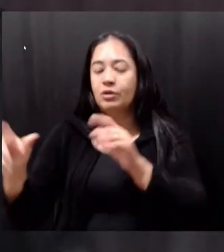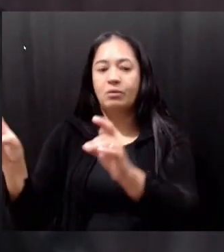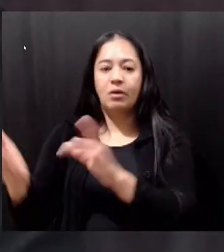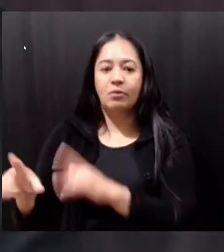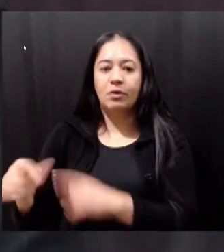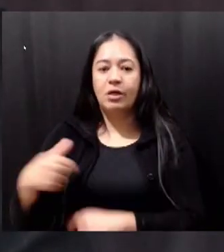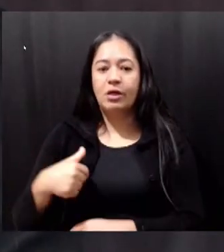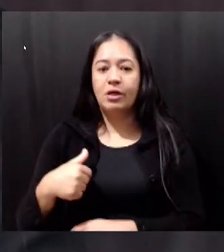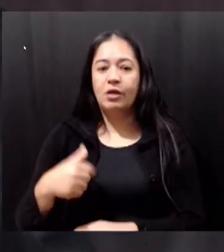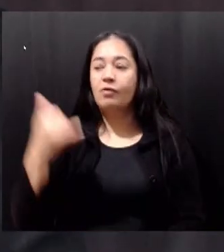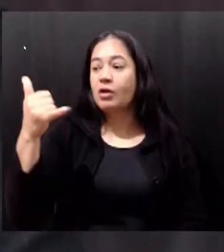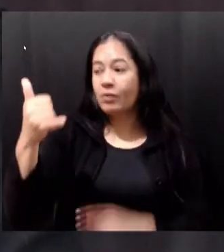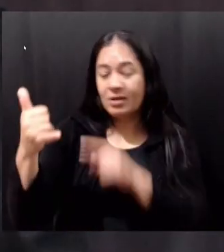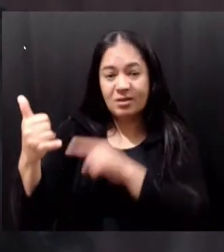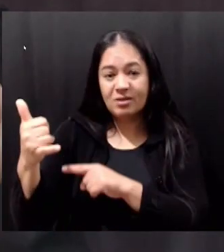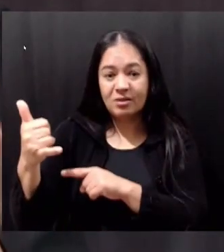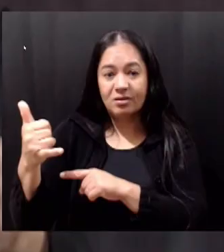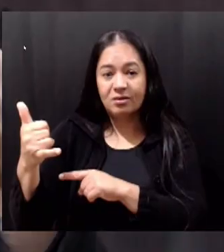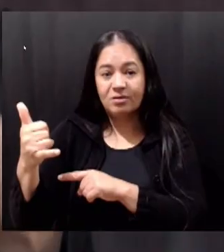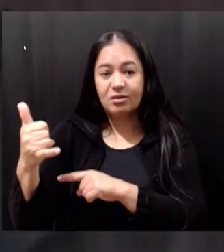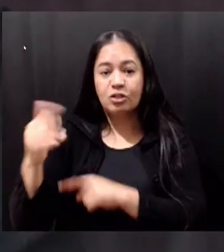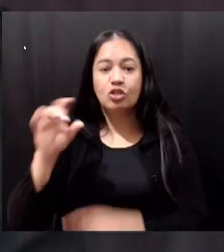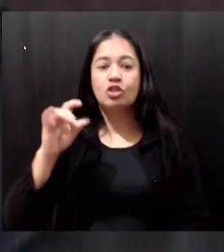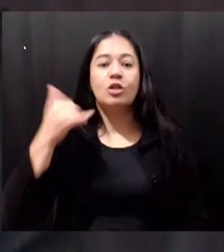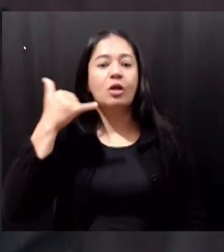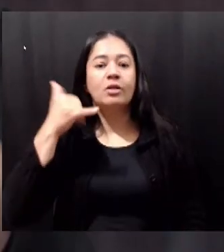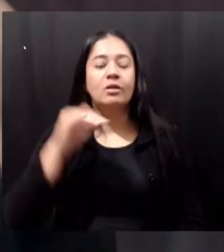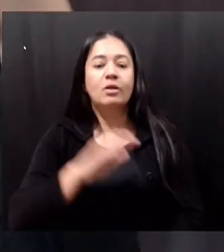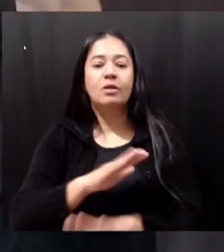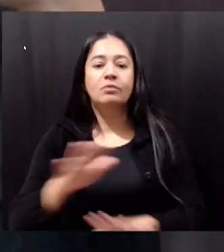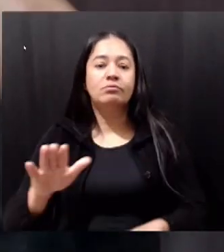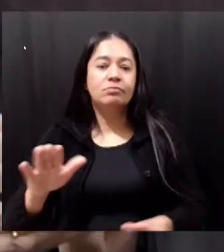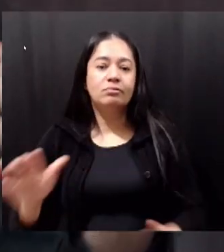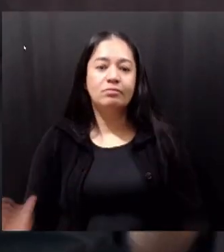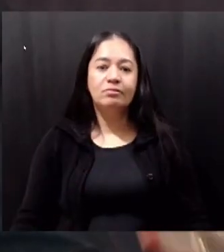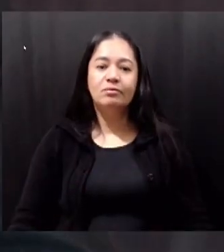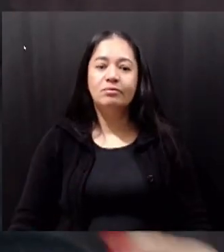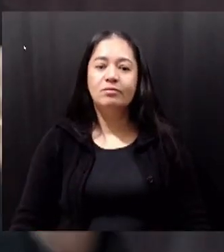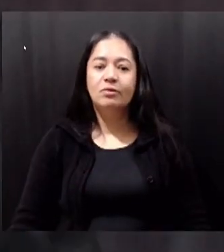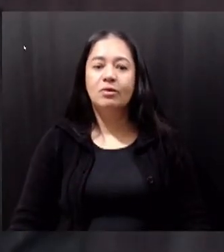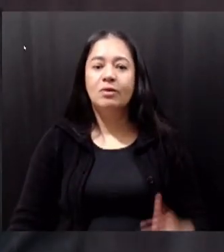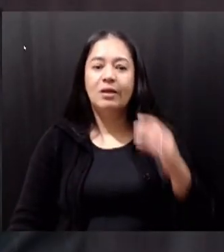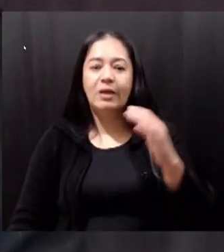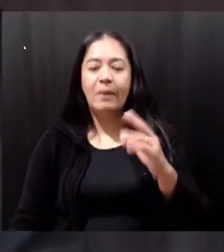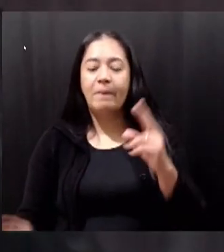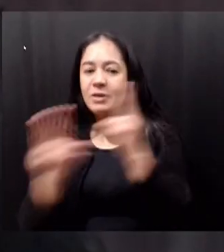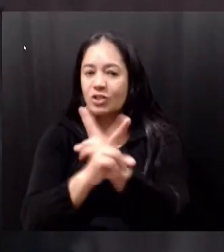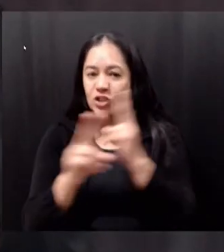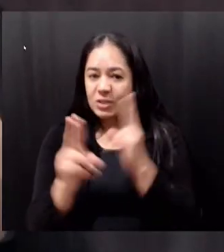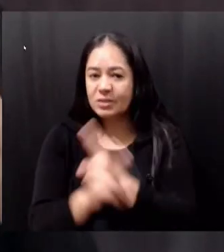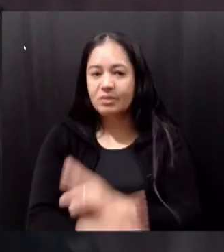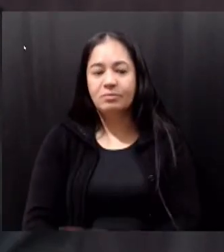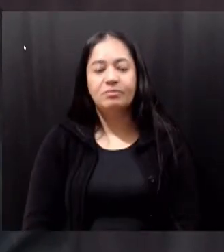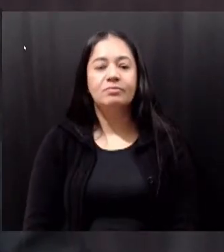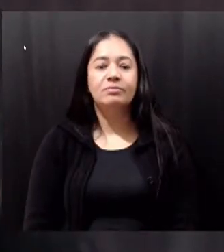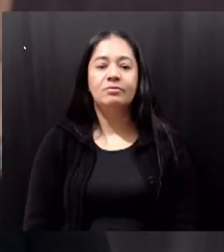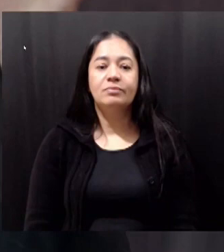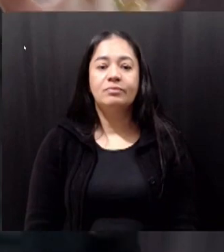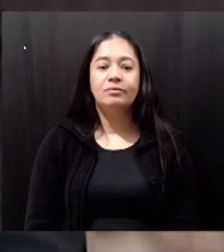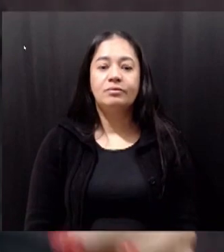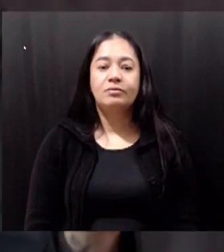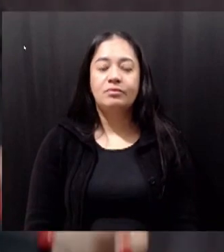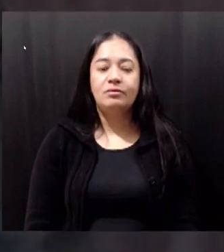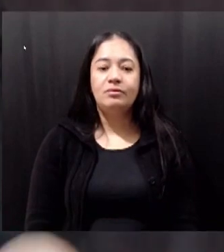celular apenas para ligações, ou seja, apenas para uma emergência, né? Muito bem. Aos finais de